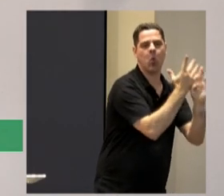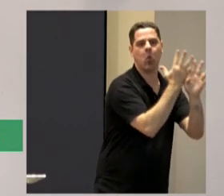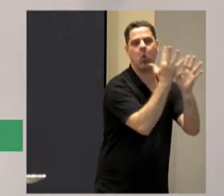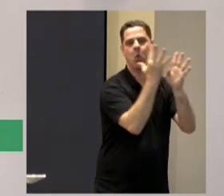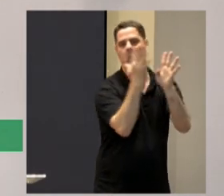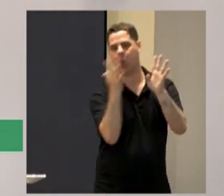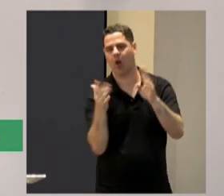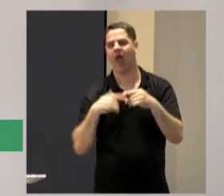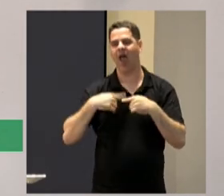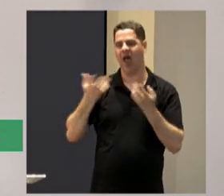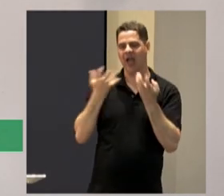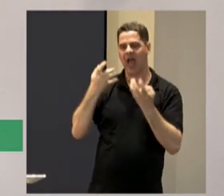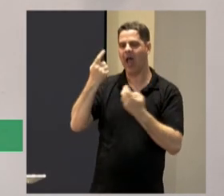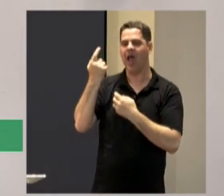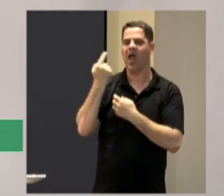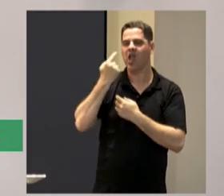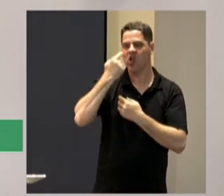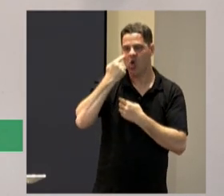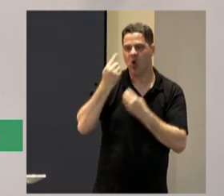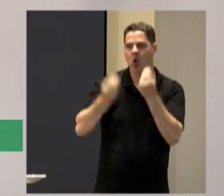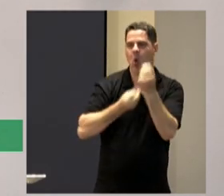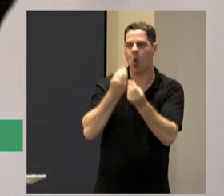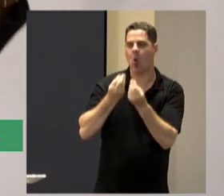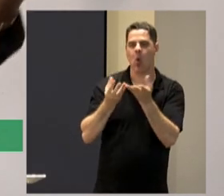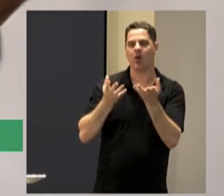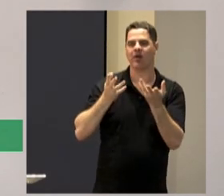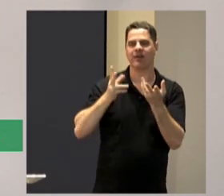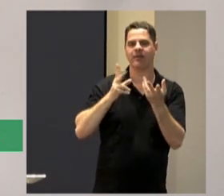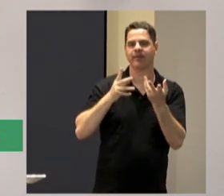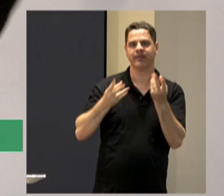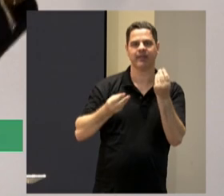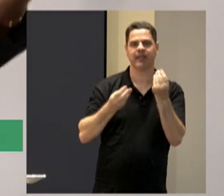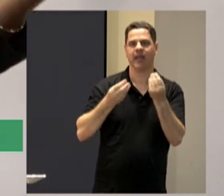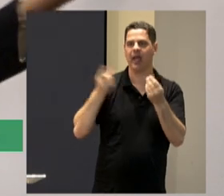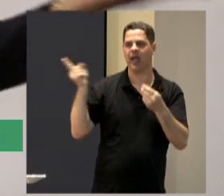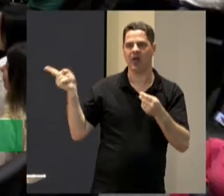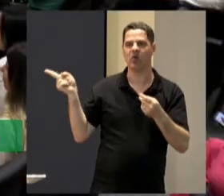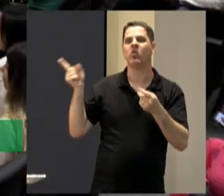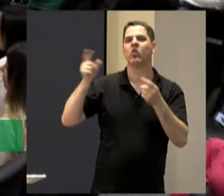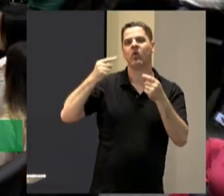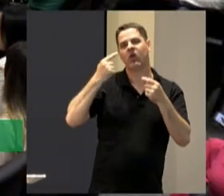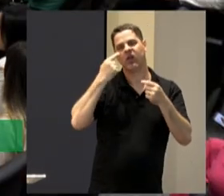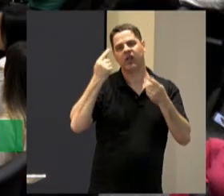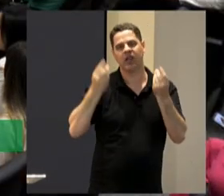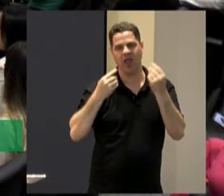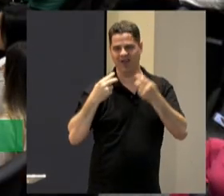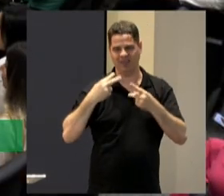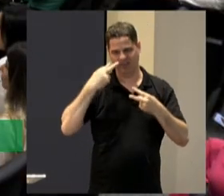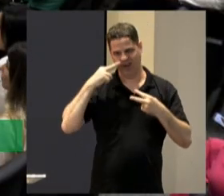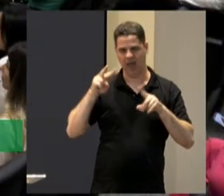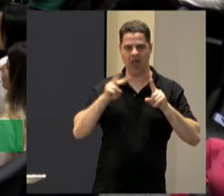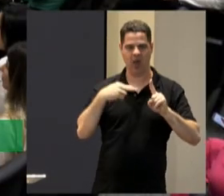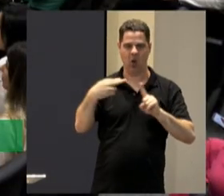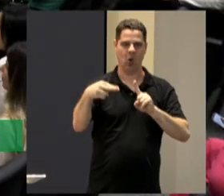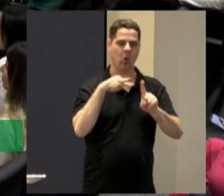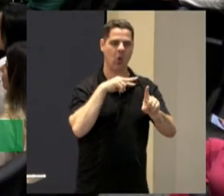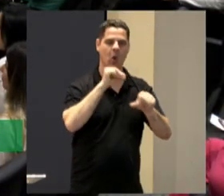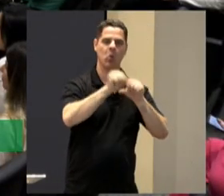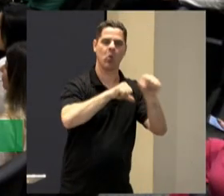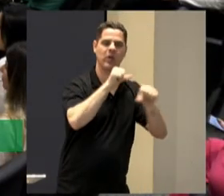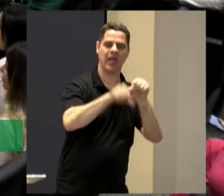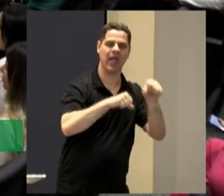Geruzi falasse um pouquinho de como a senhora via e como a senhora vê as